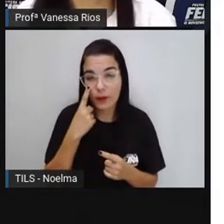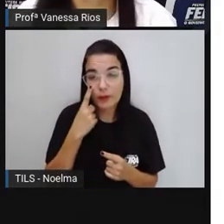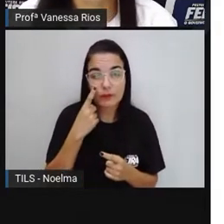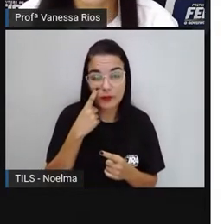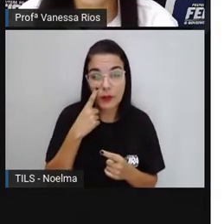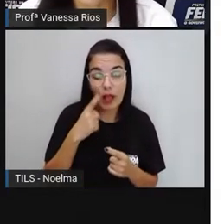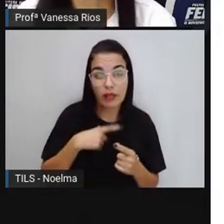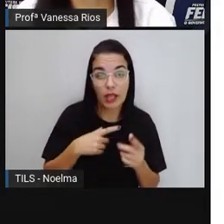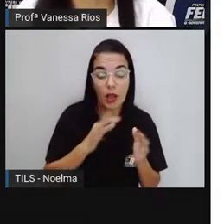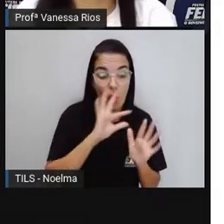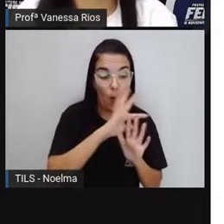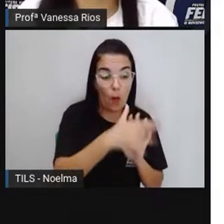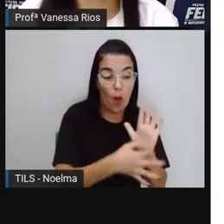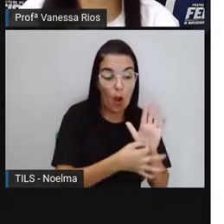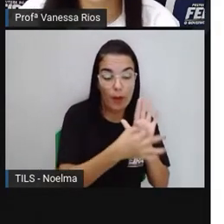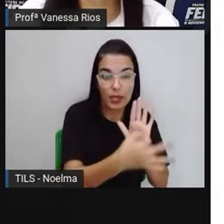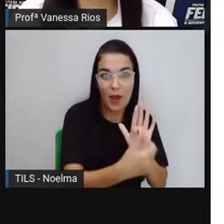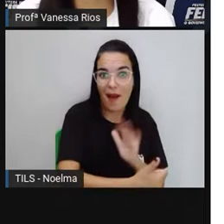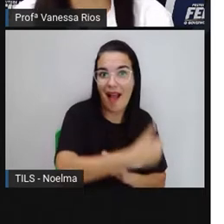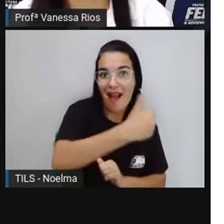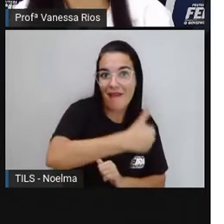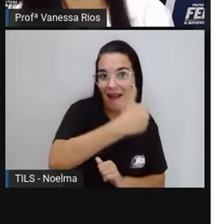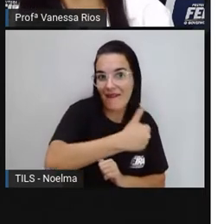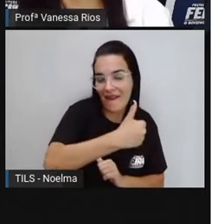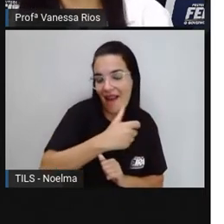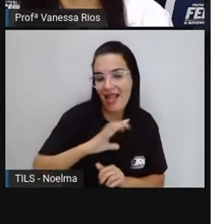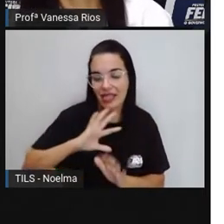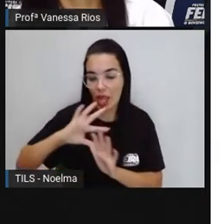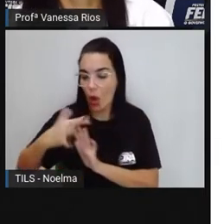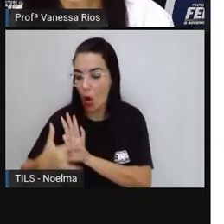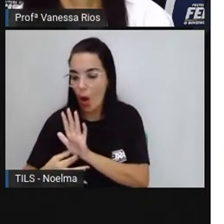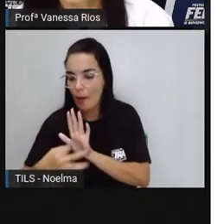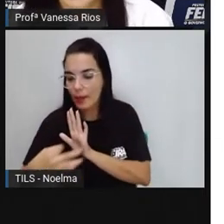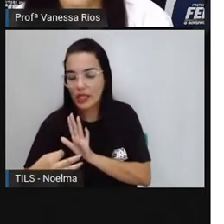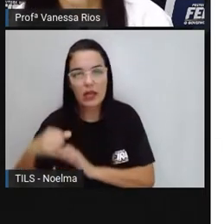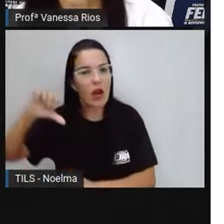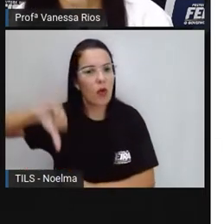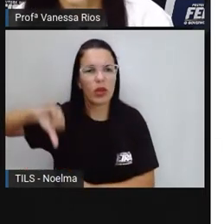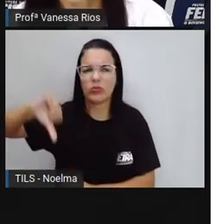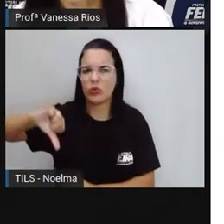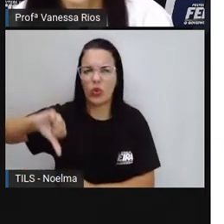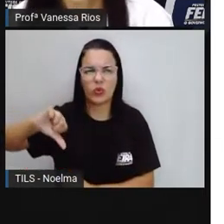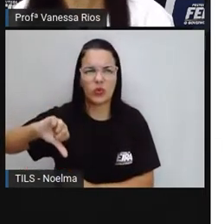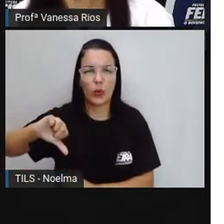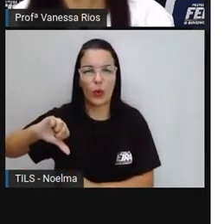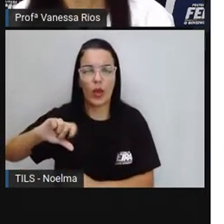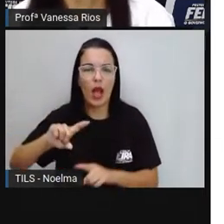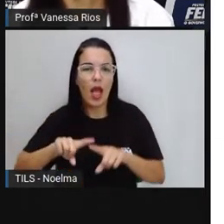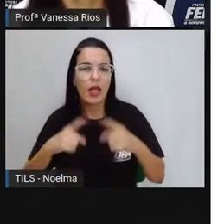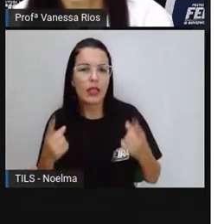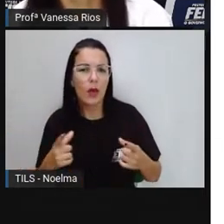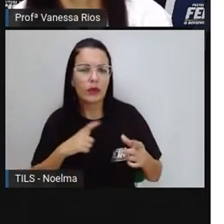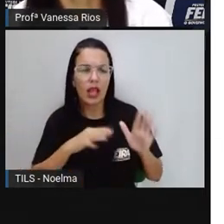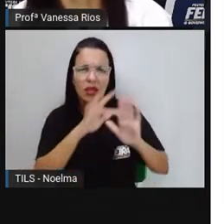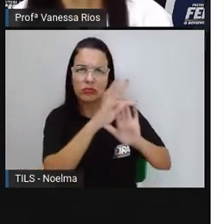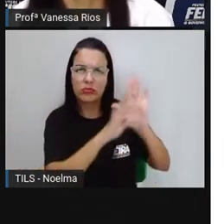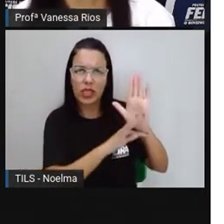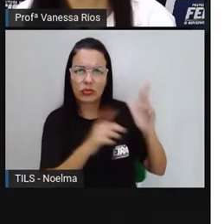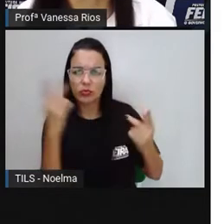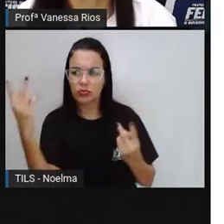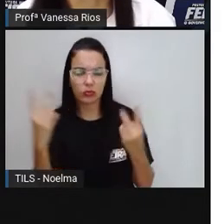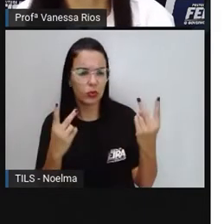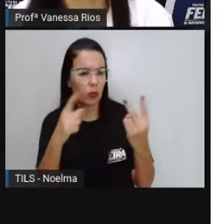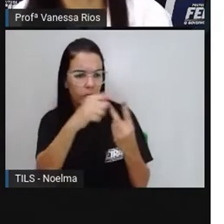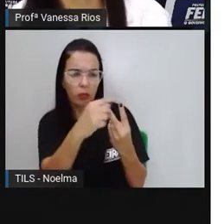a favor, que gostou do filme, e uma opinião aí contrária. Será que esses textos aí, né, que a